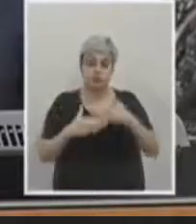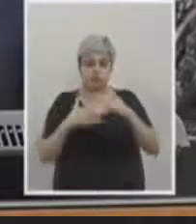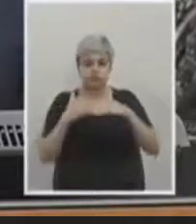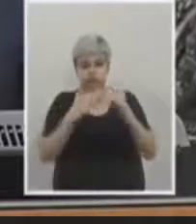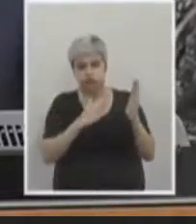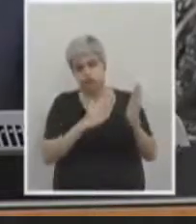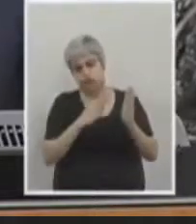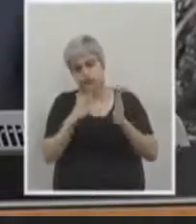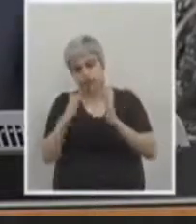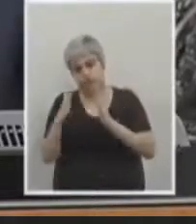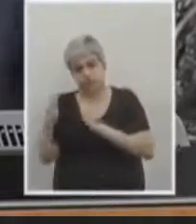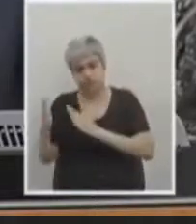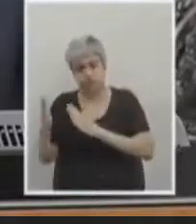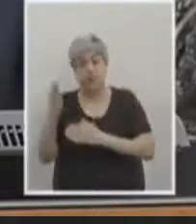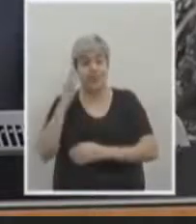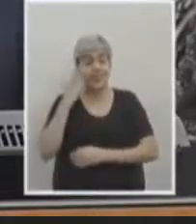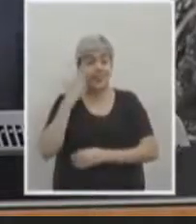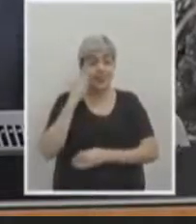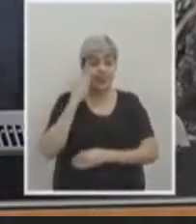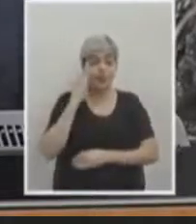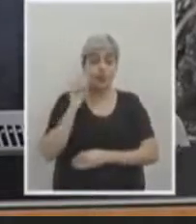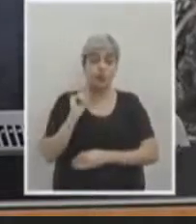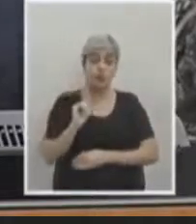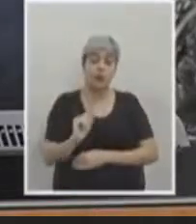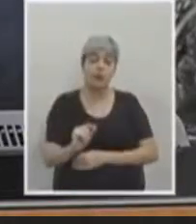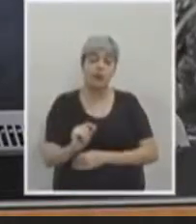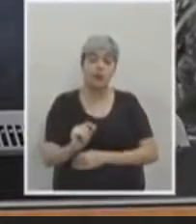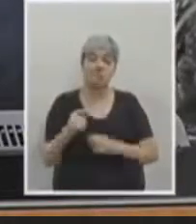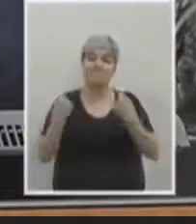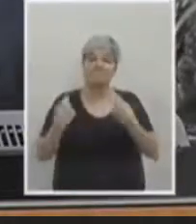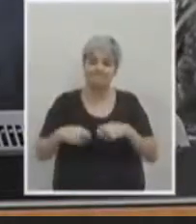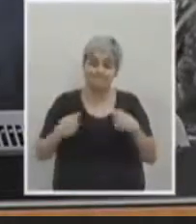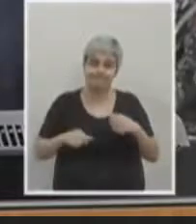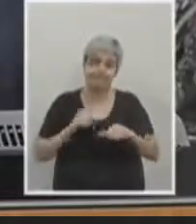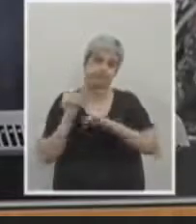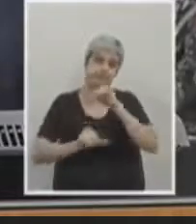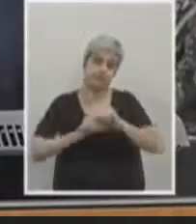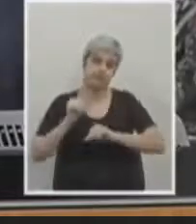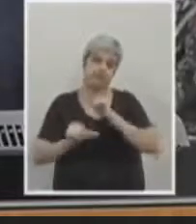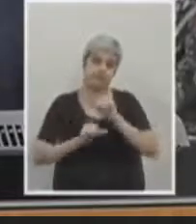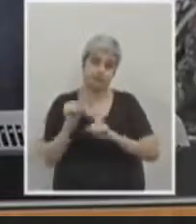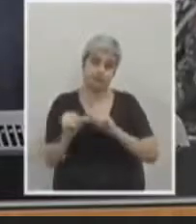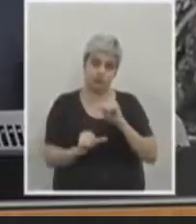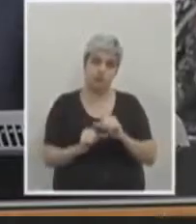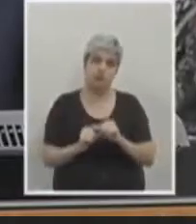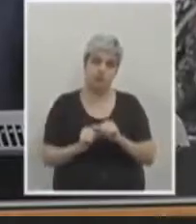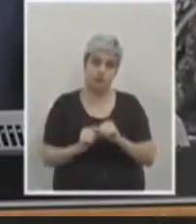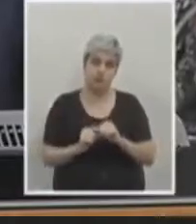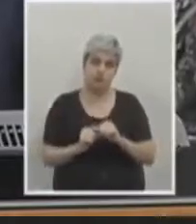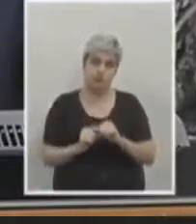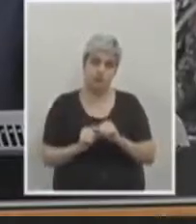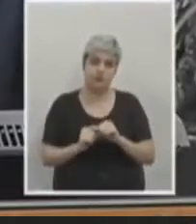legislativo, entenderam que era necessário a revogação da nota técnica 4.